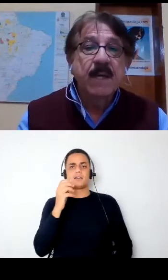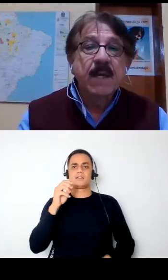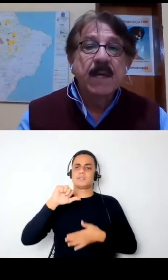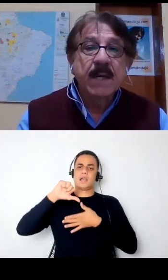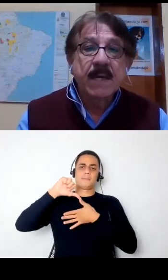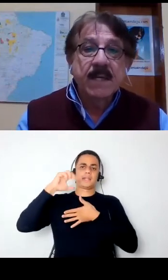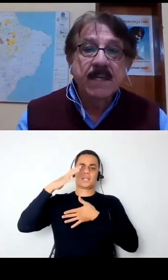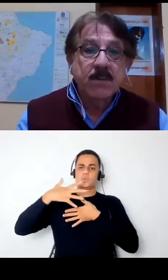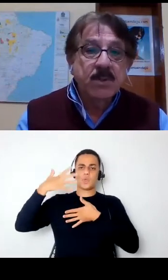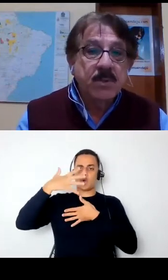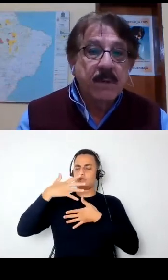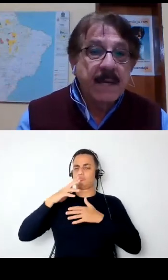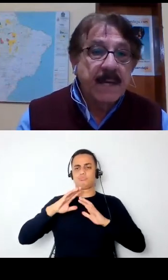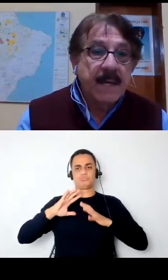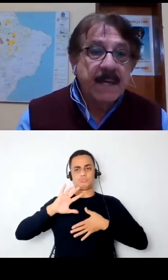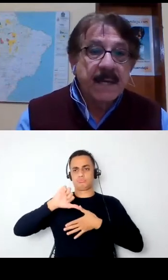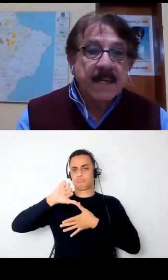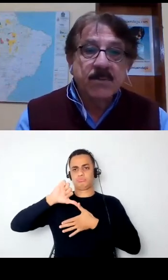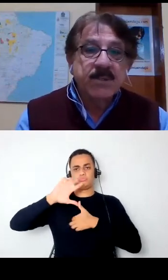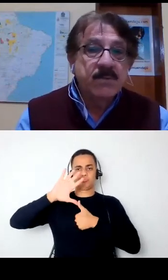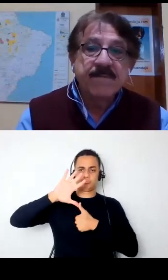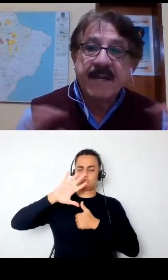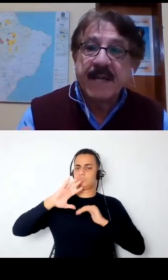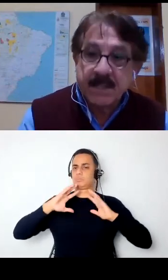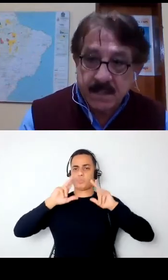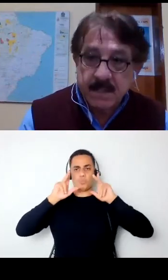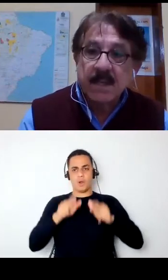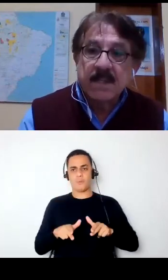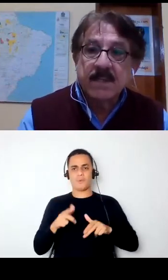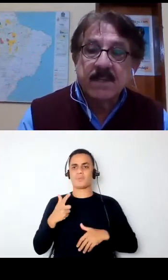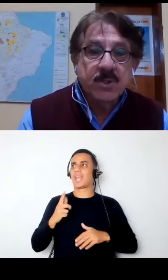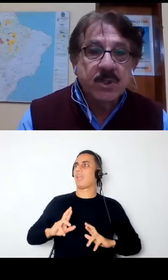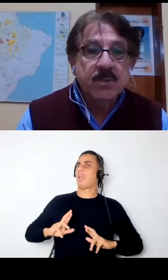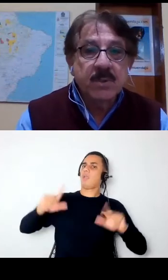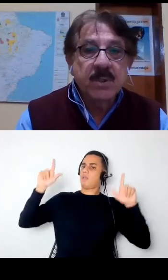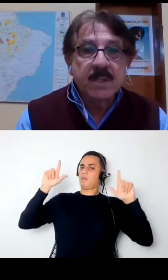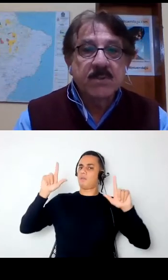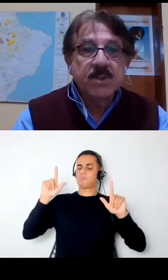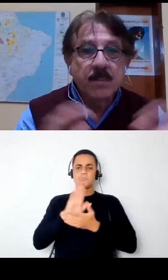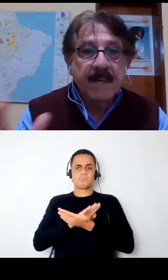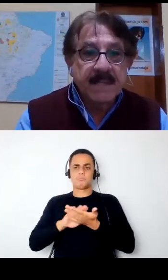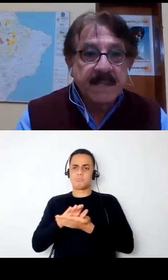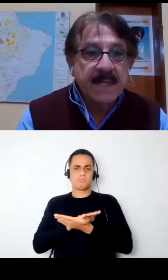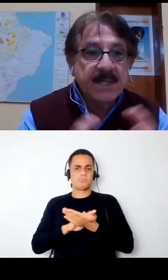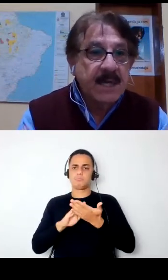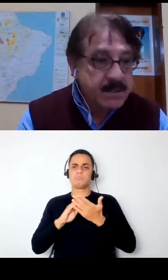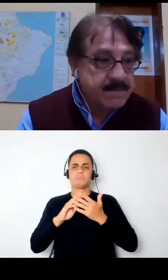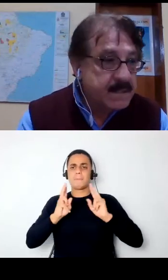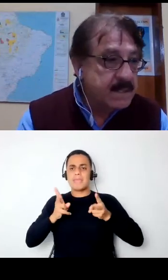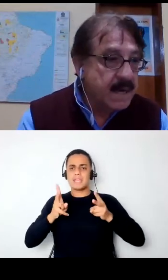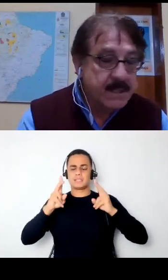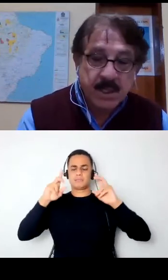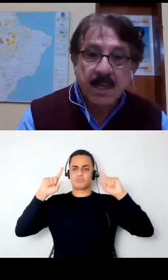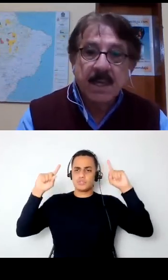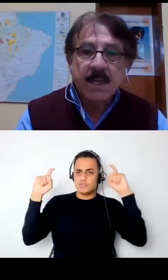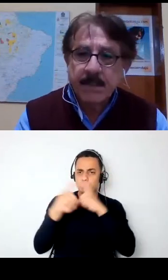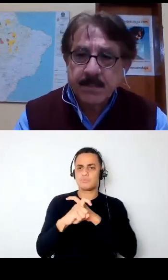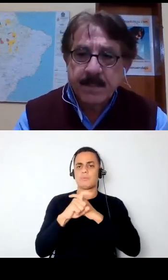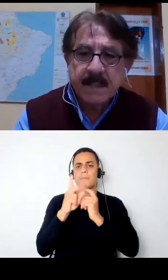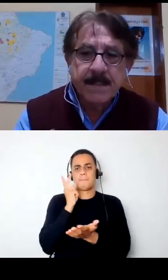enfim. Então, elas não são diferentes nesse sentido, em termos de complexidade e